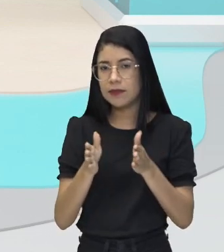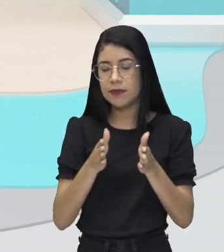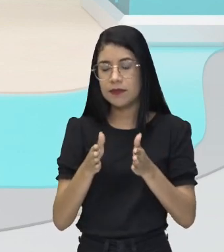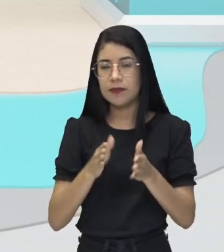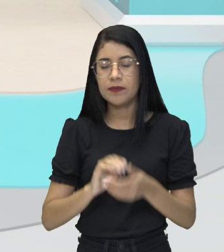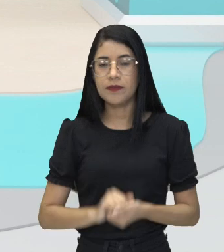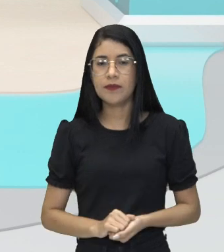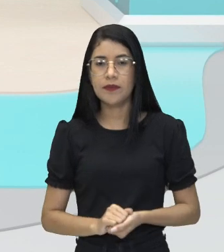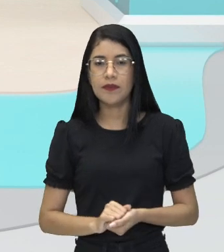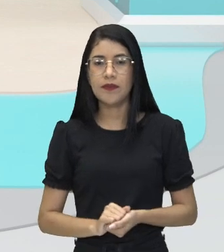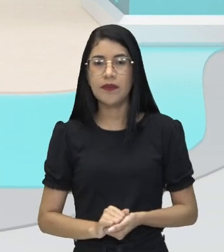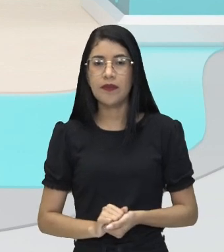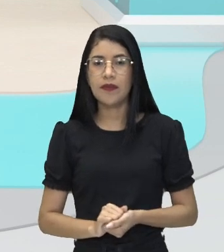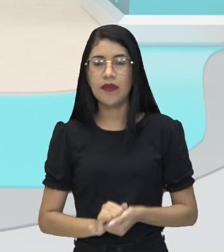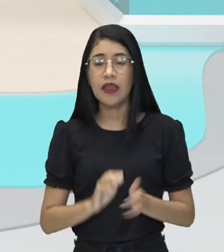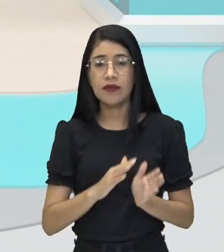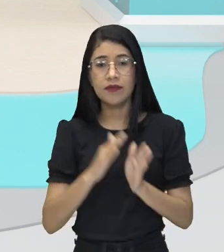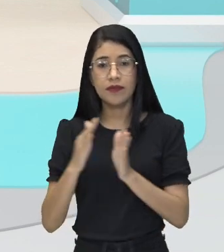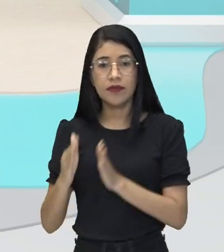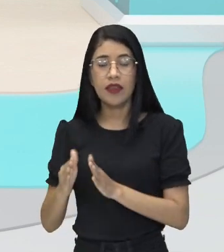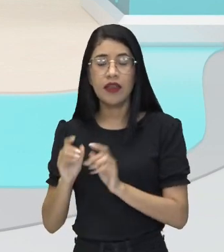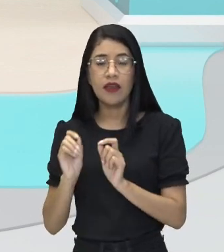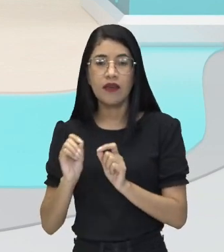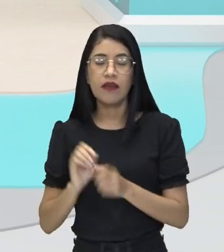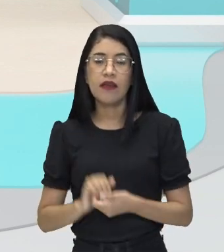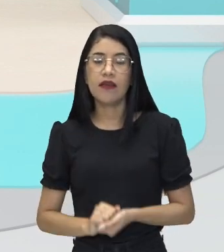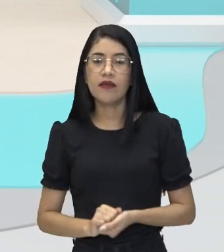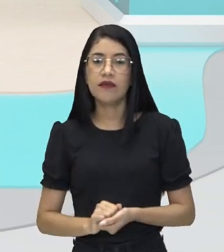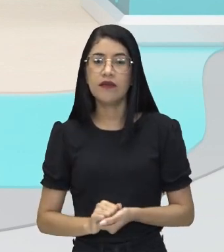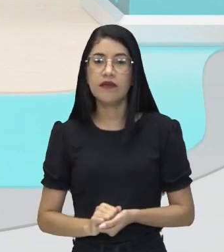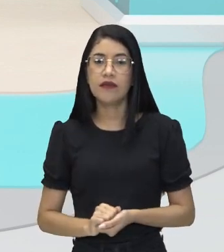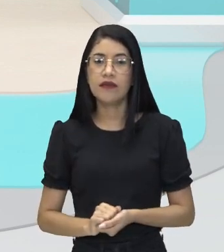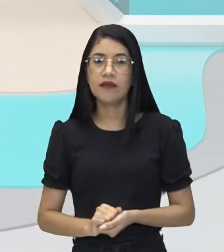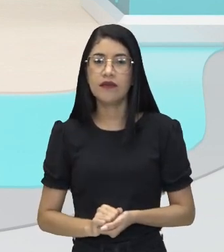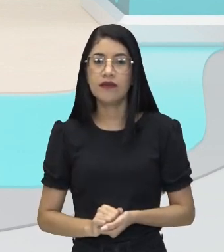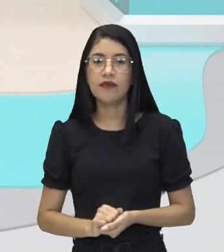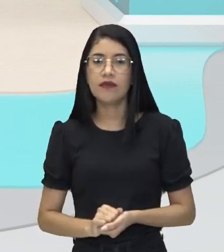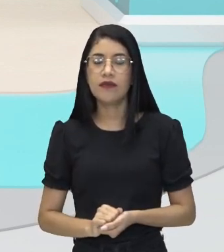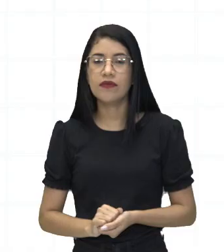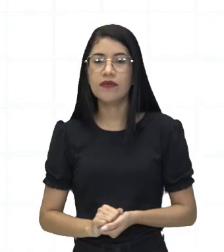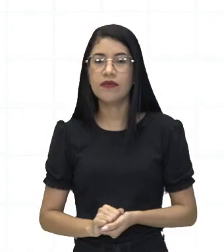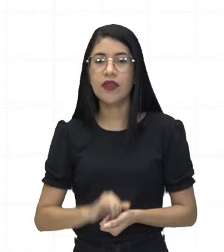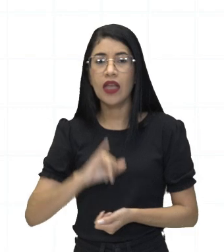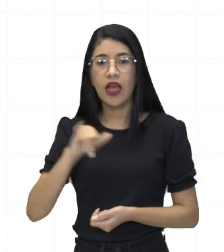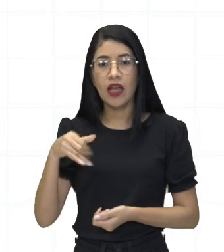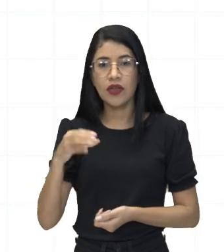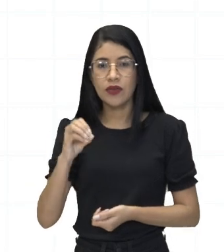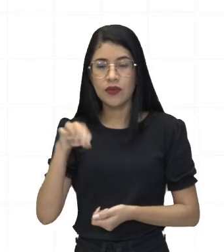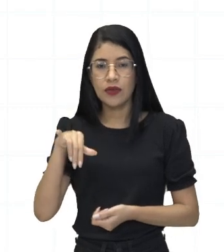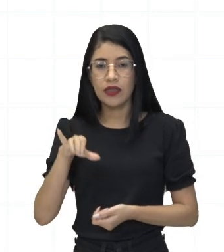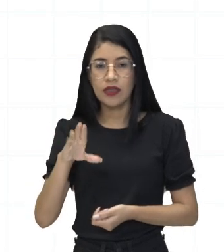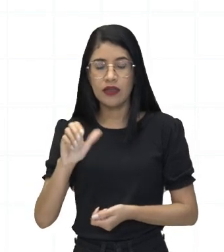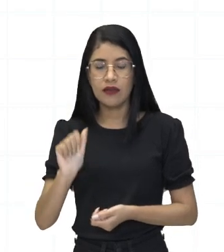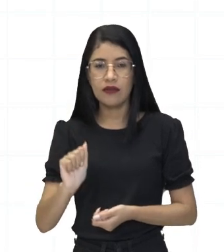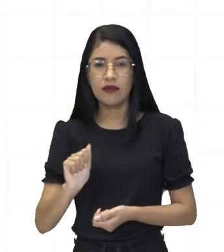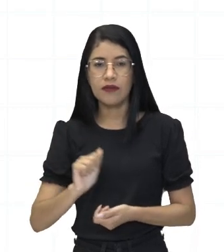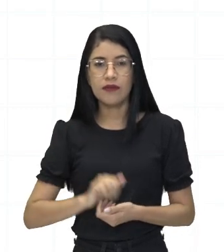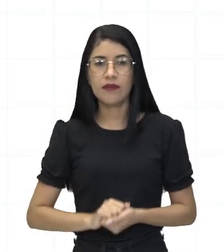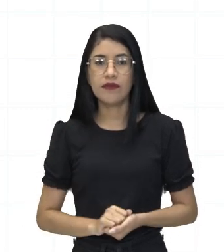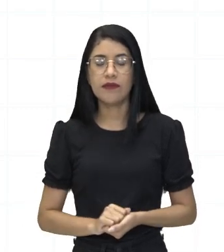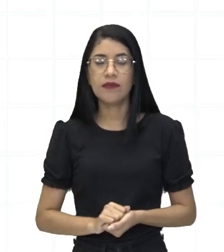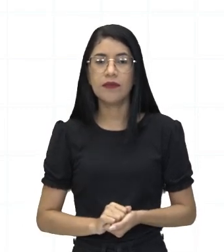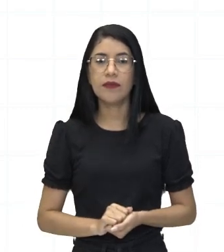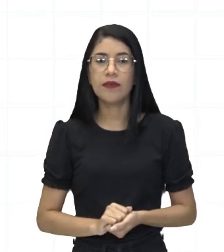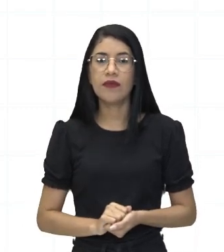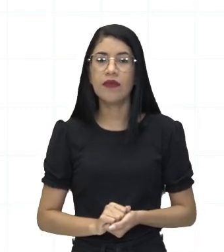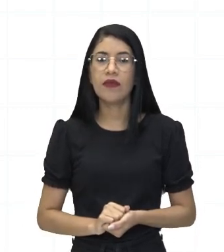aí, depois dessa ordem, nós temos a ordem dórica, a ordem jônica, tá? E dentro da ordem